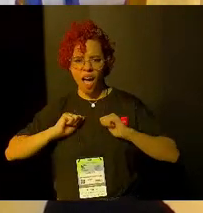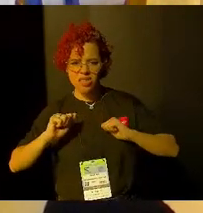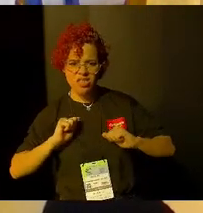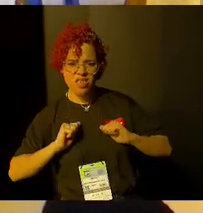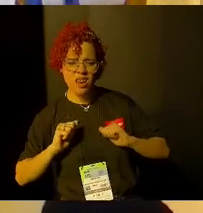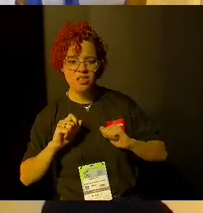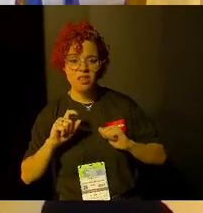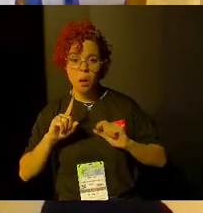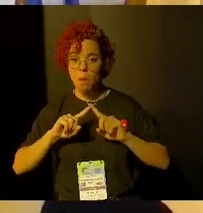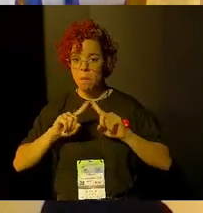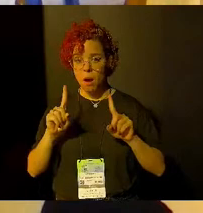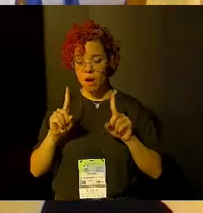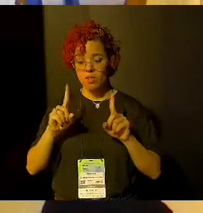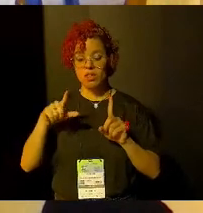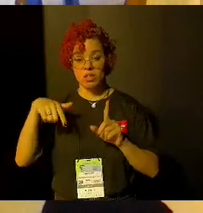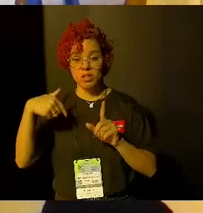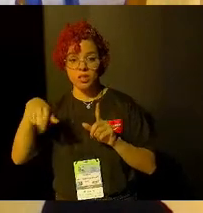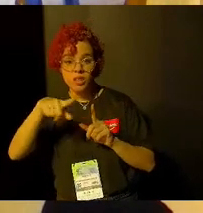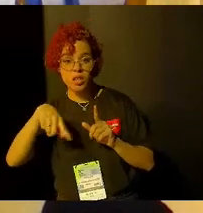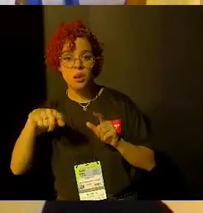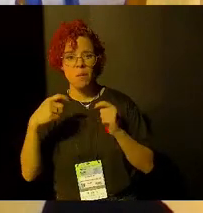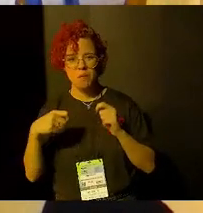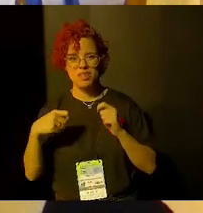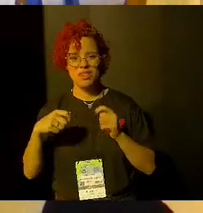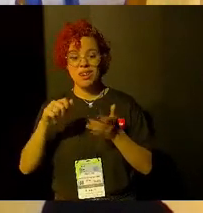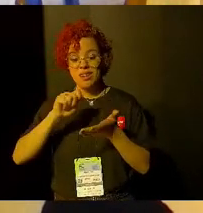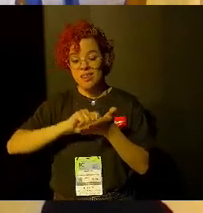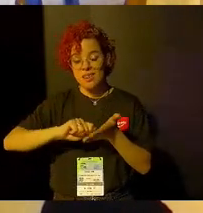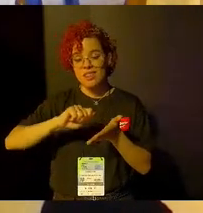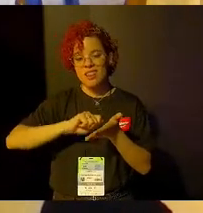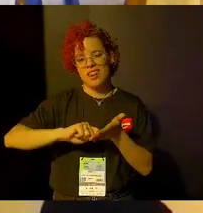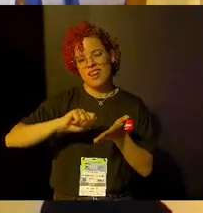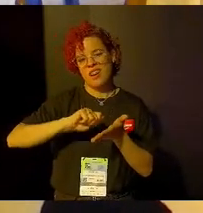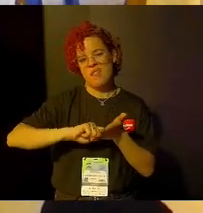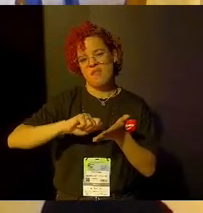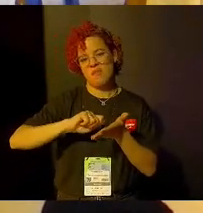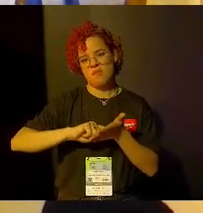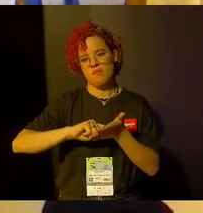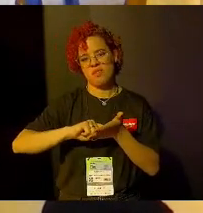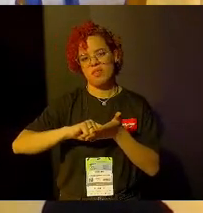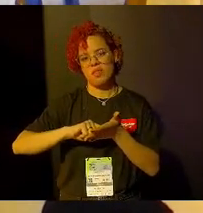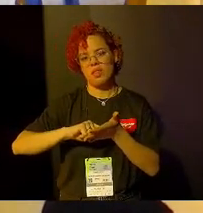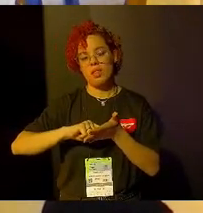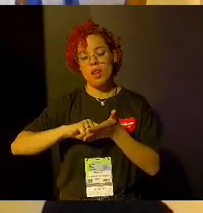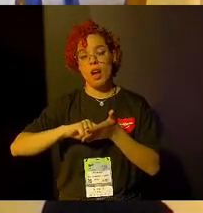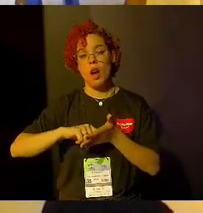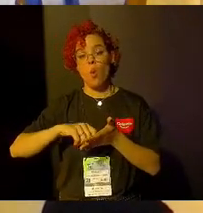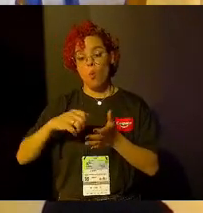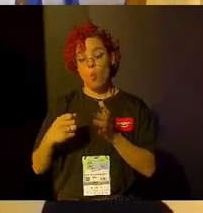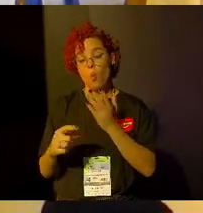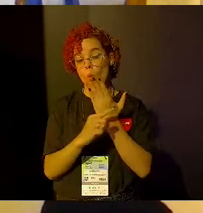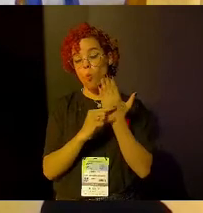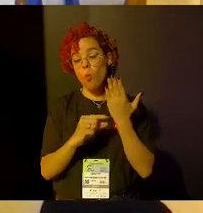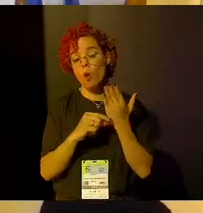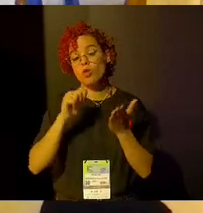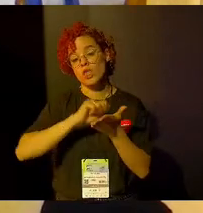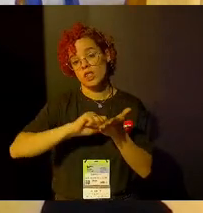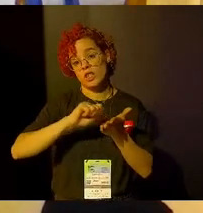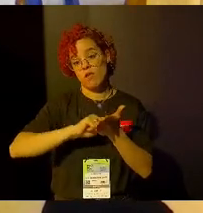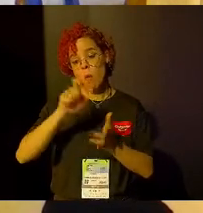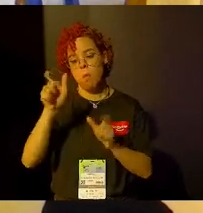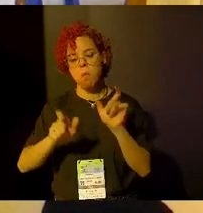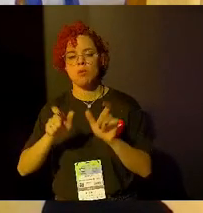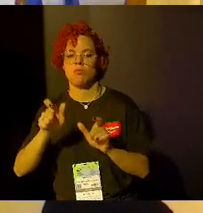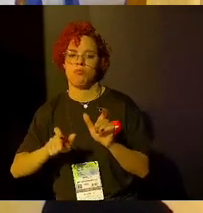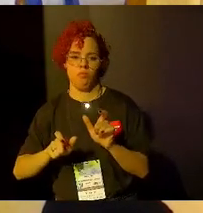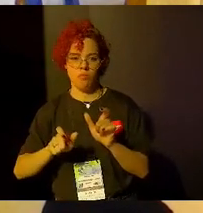tem que agradecer Quem escreveu o personagem para a baiola deles poderem interpretar e concorrer ao Oscar e ganhar o Oscar então é diz que a